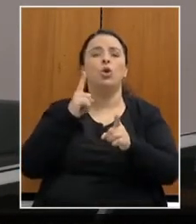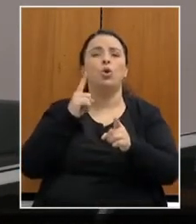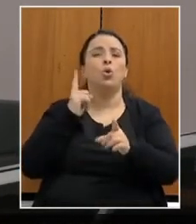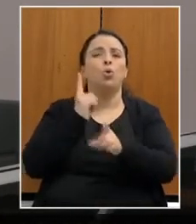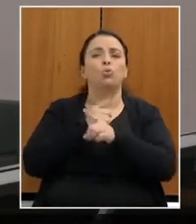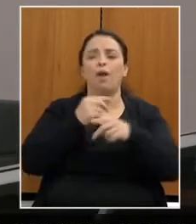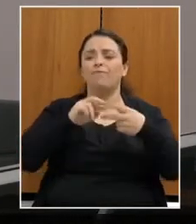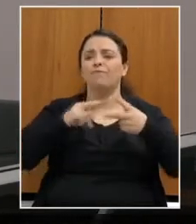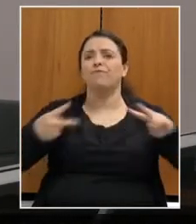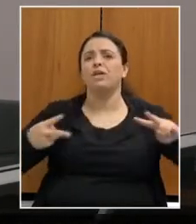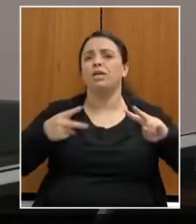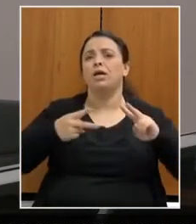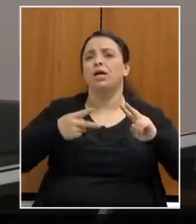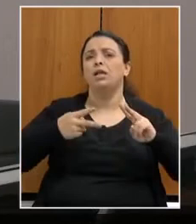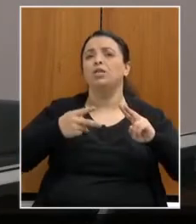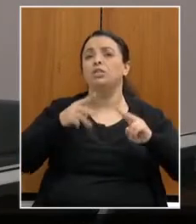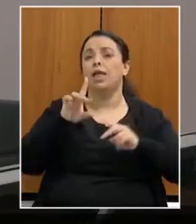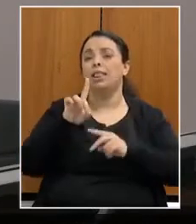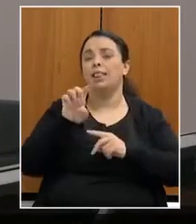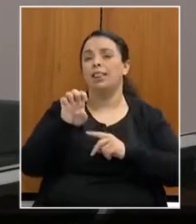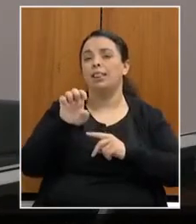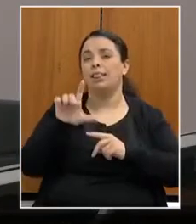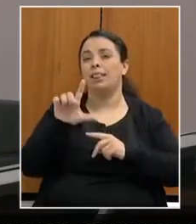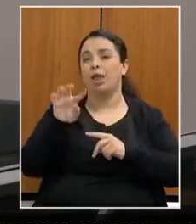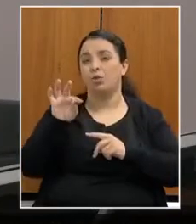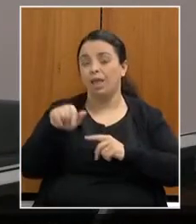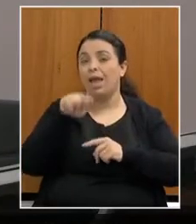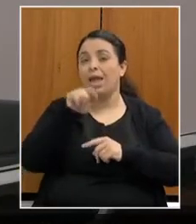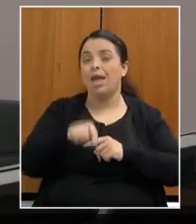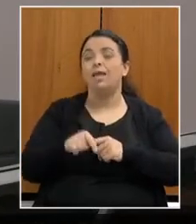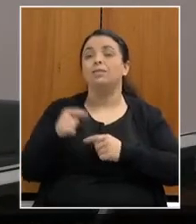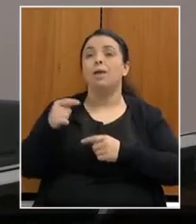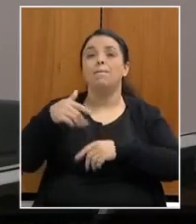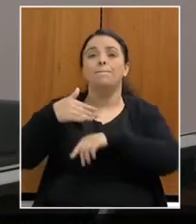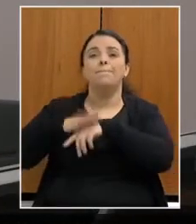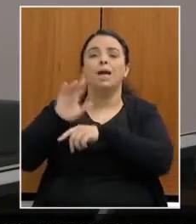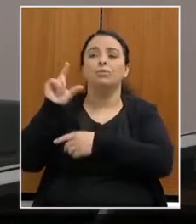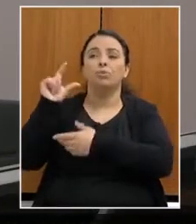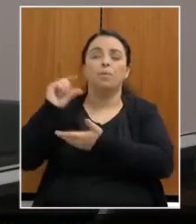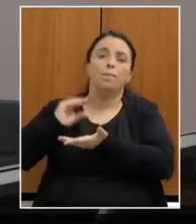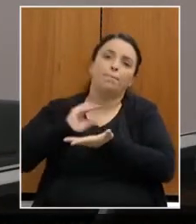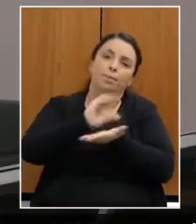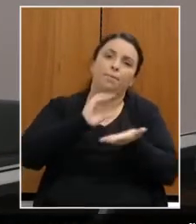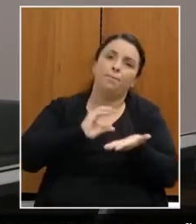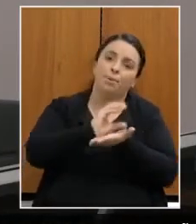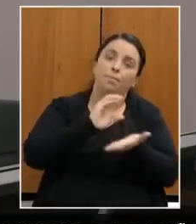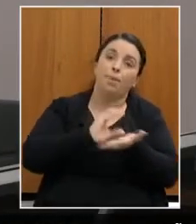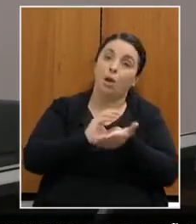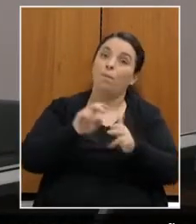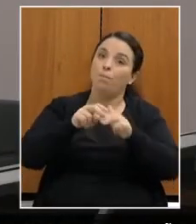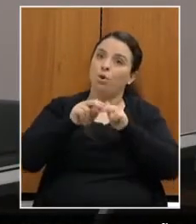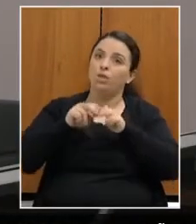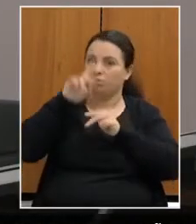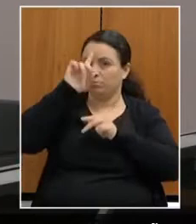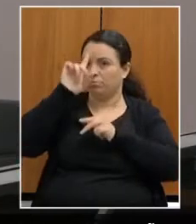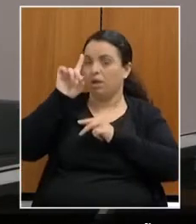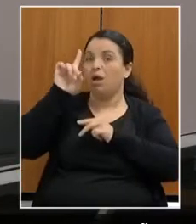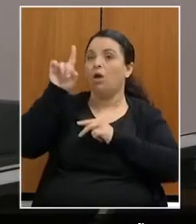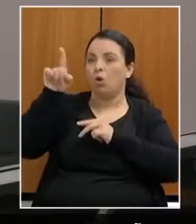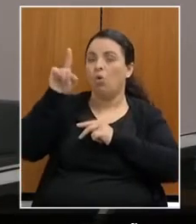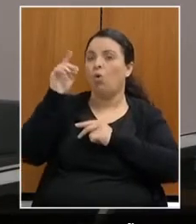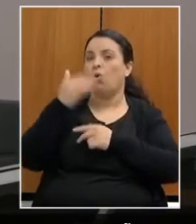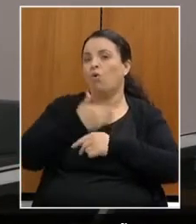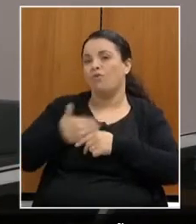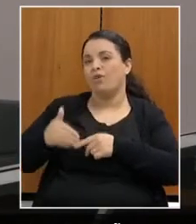mil doses a mais pela reserva técnica do governo federal. São Luís do Maranhão, tem 1 milhão e 100 mil